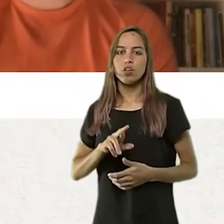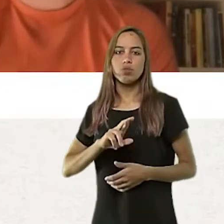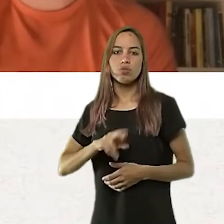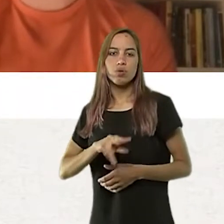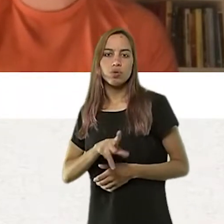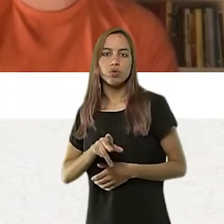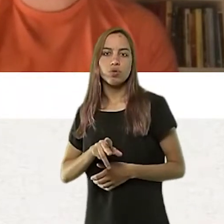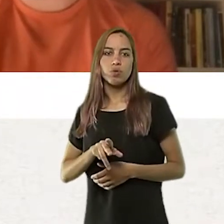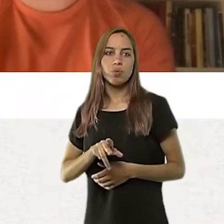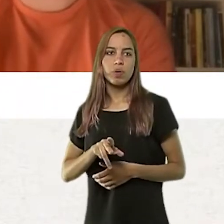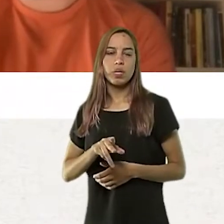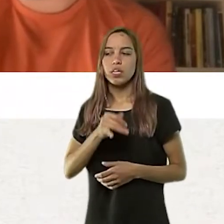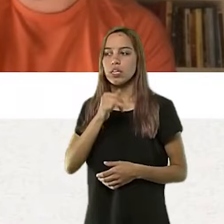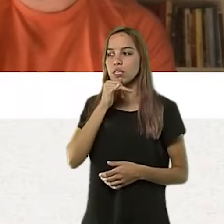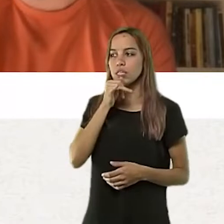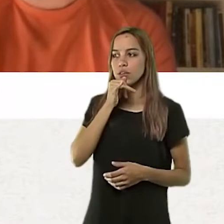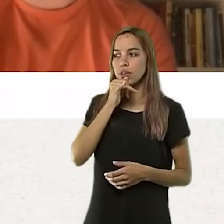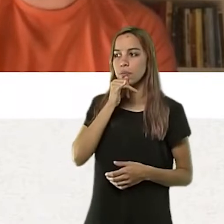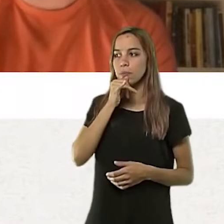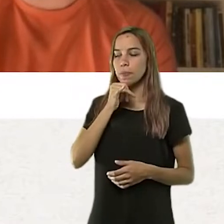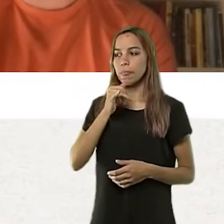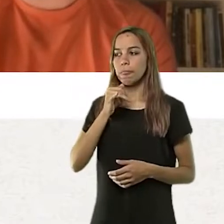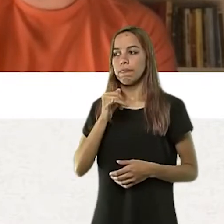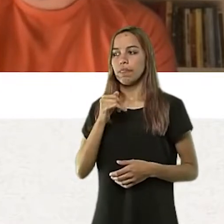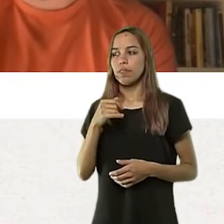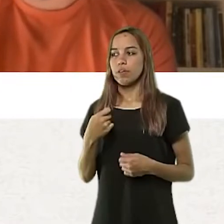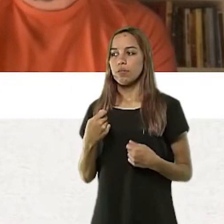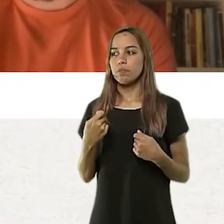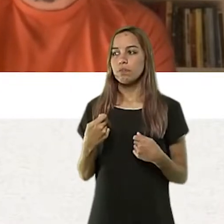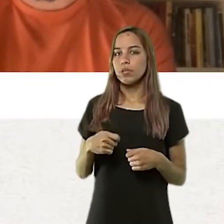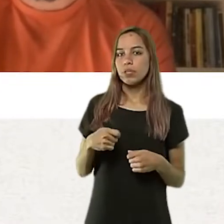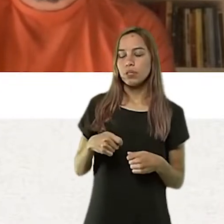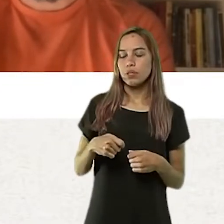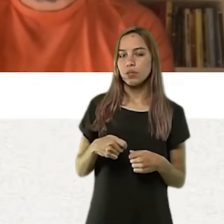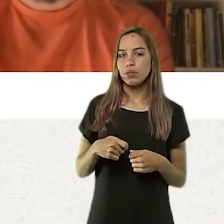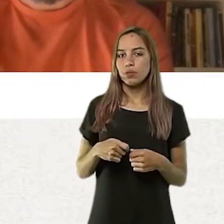uma atividade que me dedique 100% ou com a